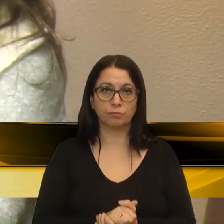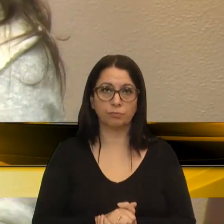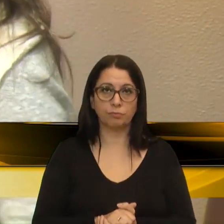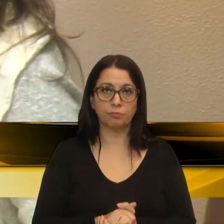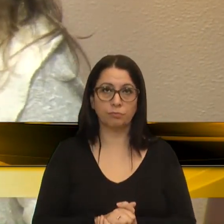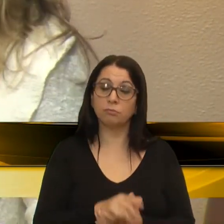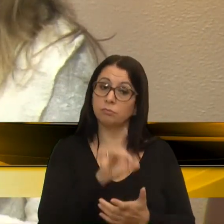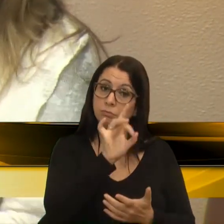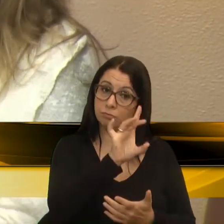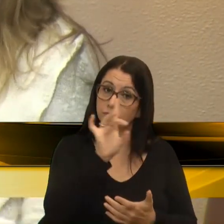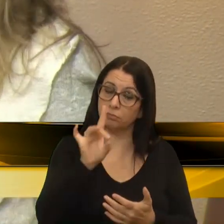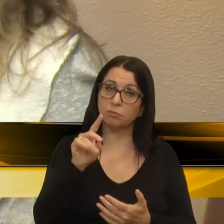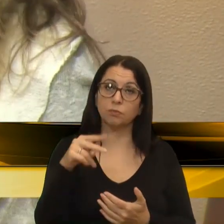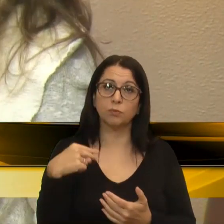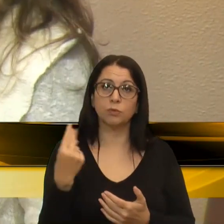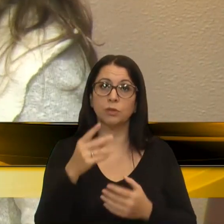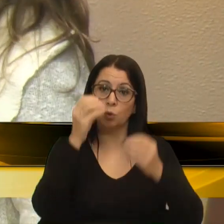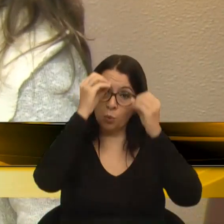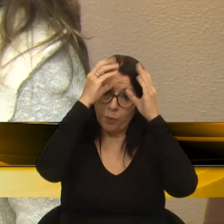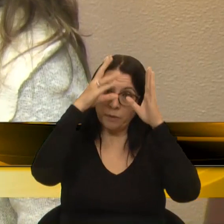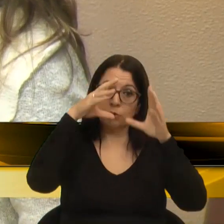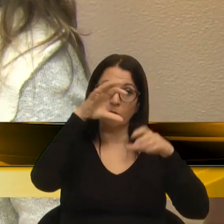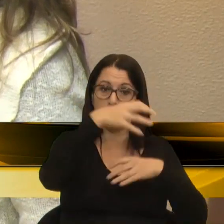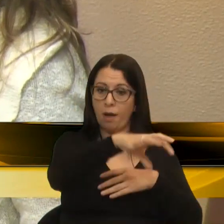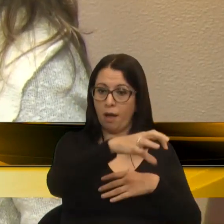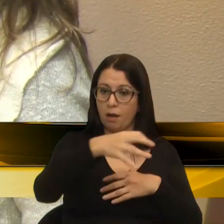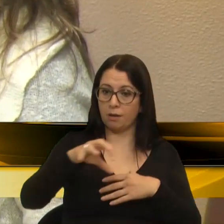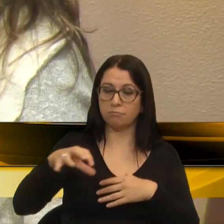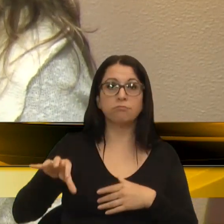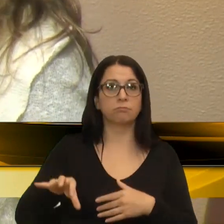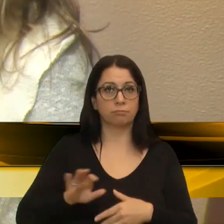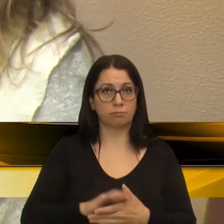Cada um de nós tem o conhecimento de uma área.